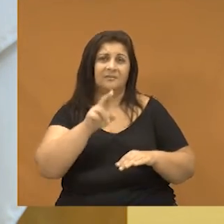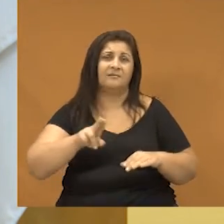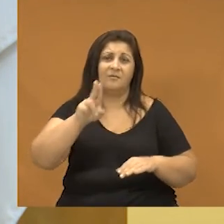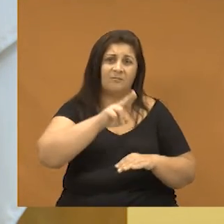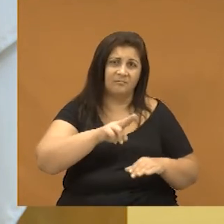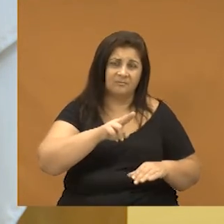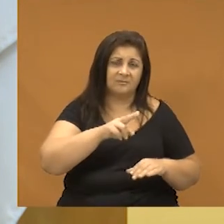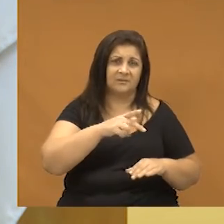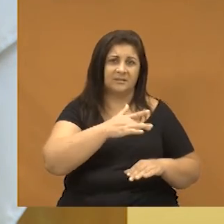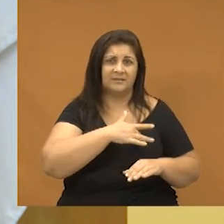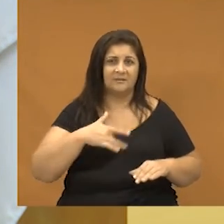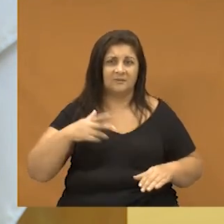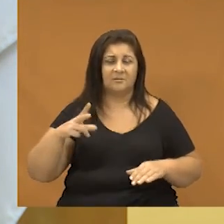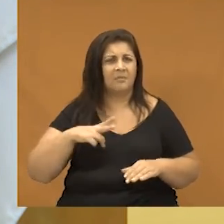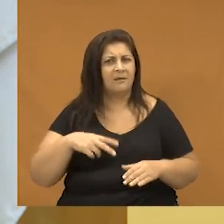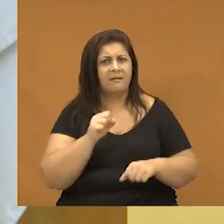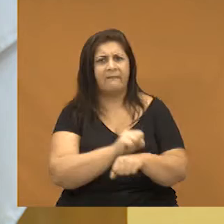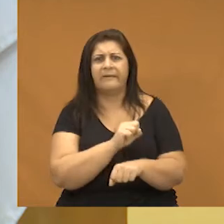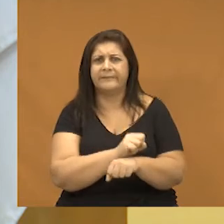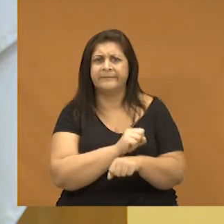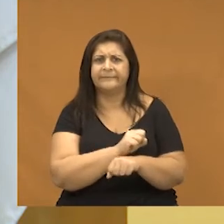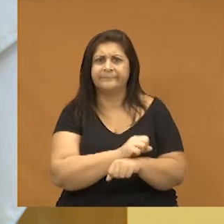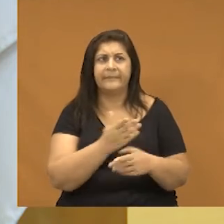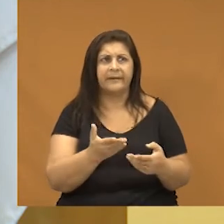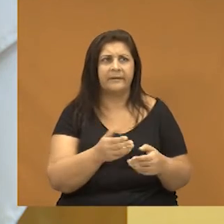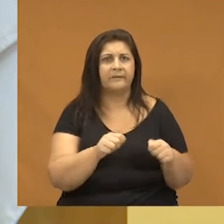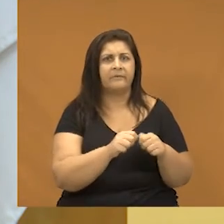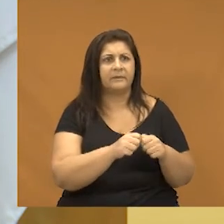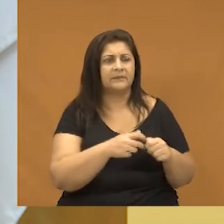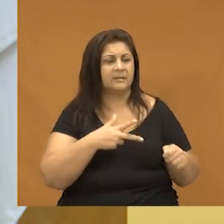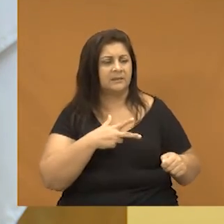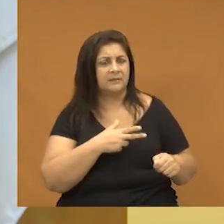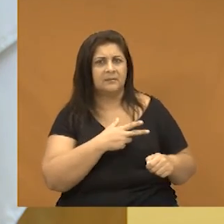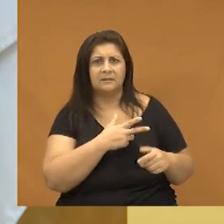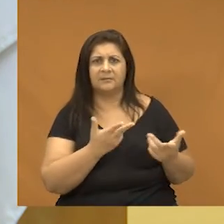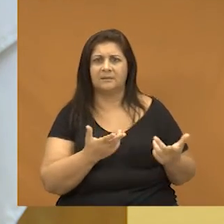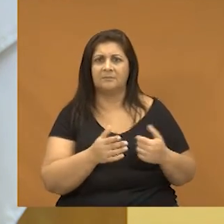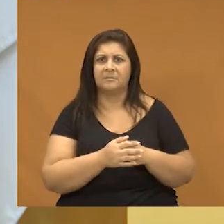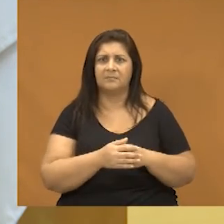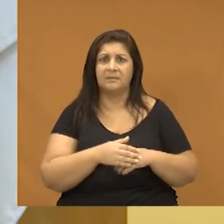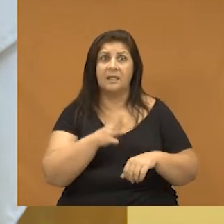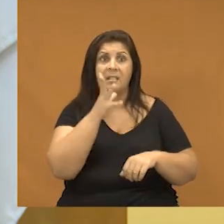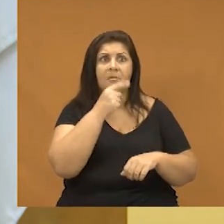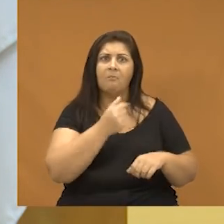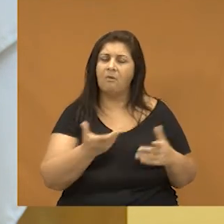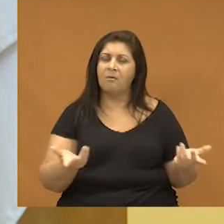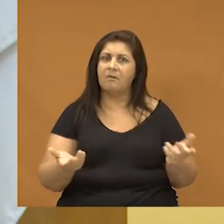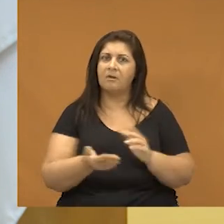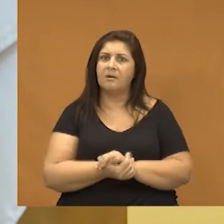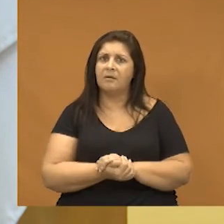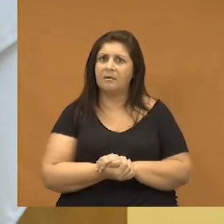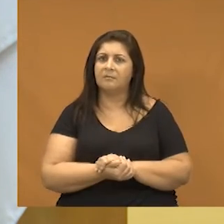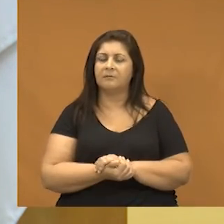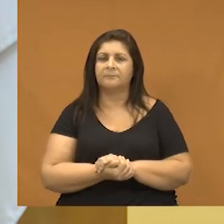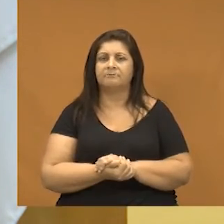convênio, muitas vezes fica até mais tempo esperando para fazer um exame, para ser atendido, do que no serviço público hoje. Eu acho